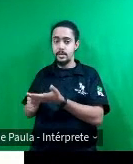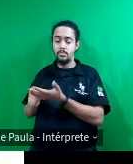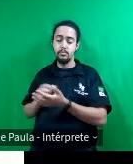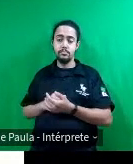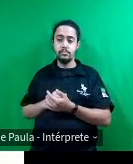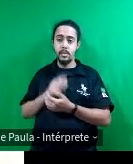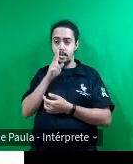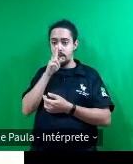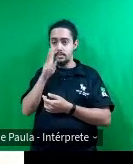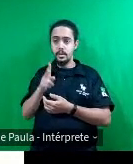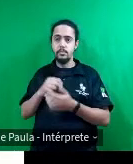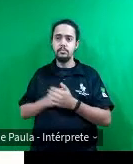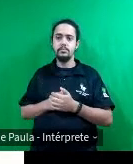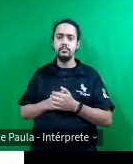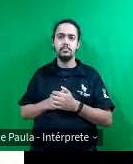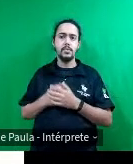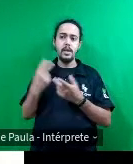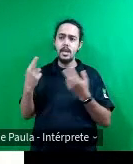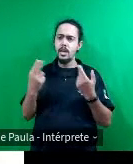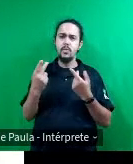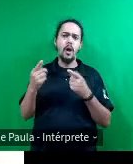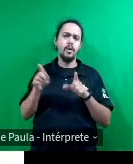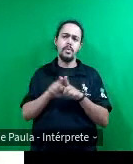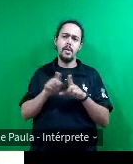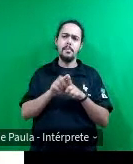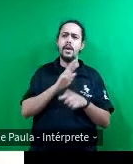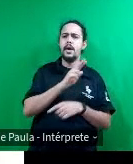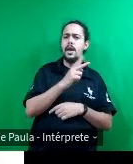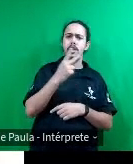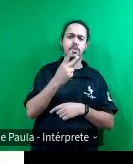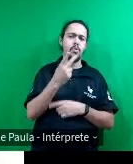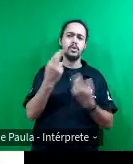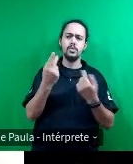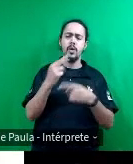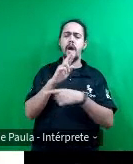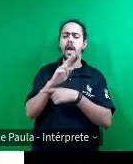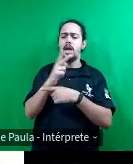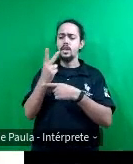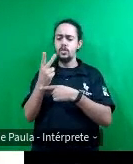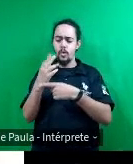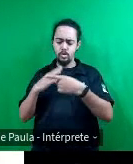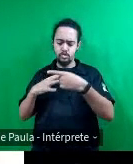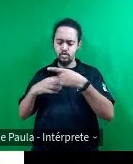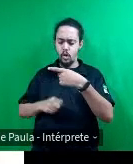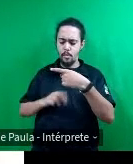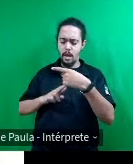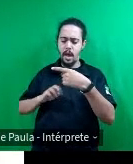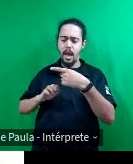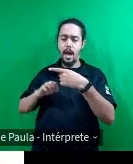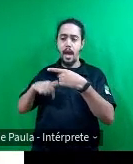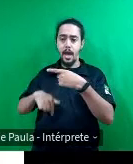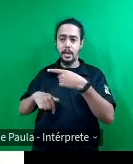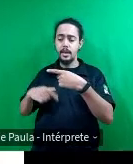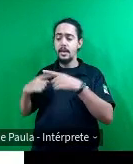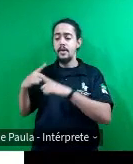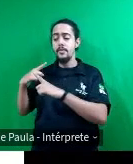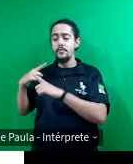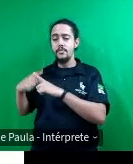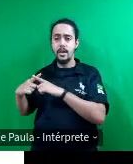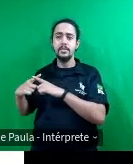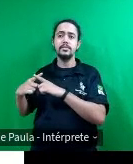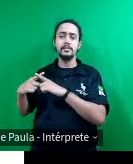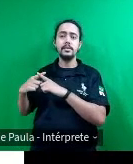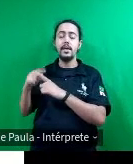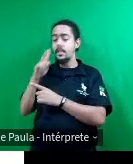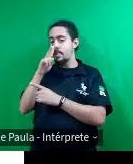do R3, dividido pela somatória de todos os resistores em série do circuito, multiplicado pela tensão da fonte. E com isso eu consigo determinar de